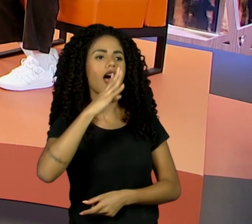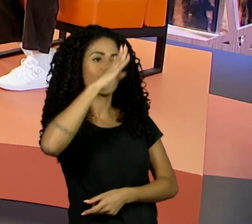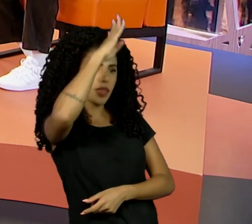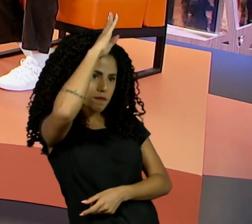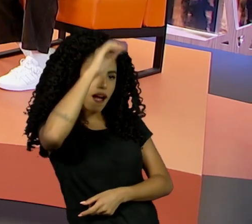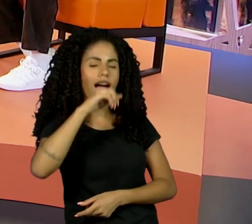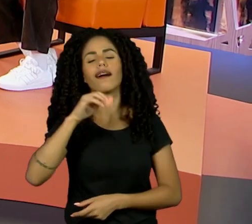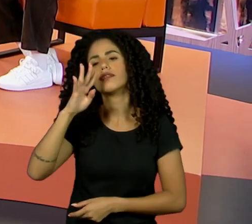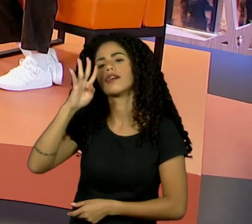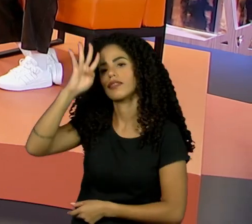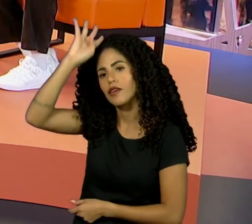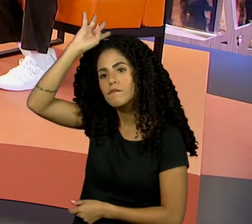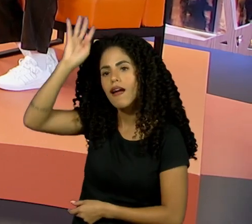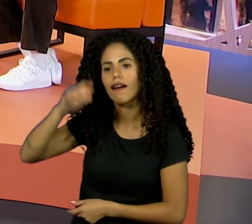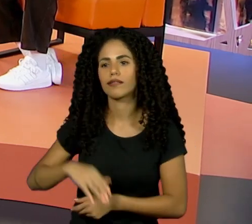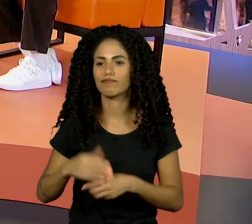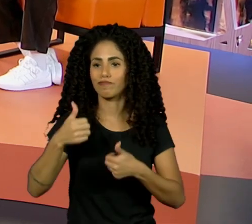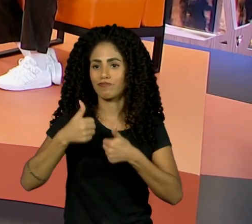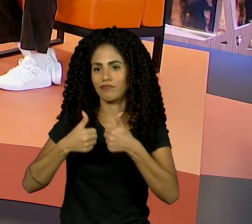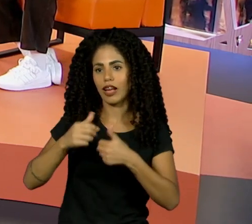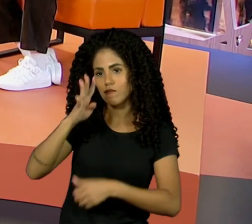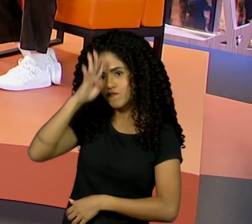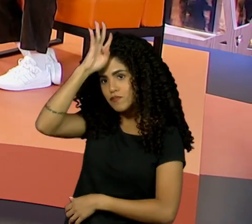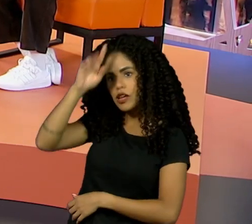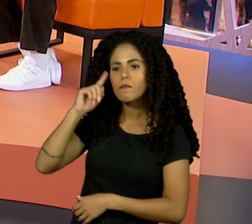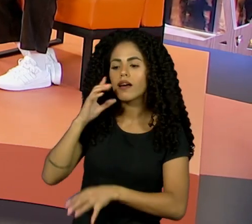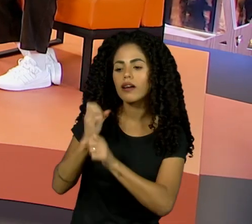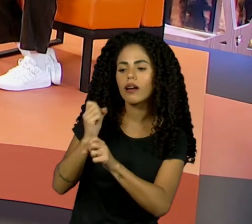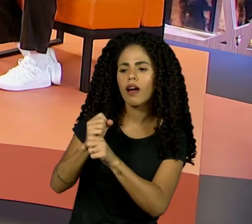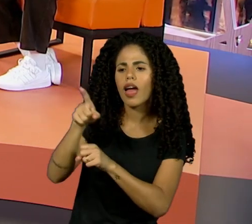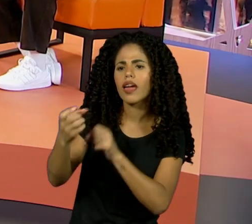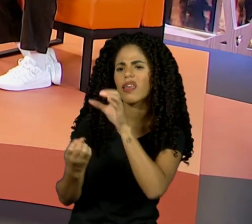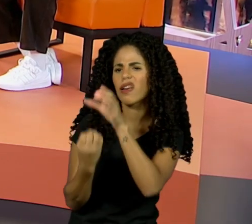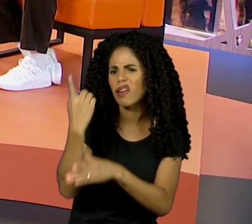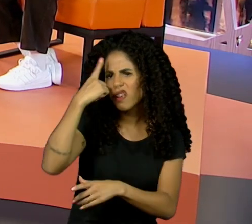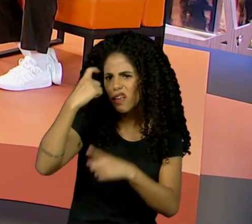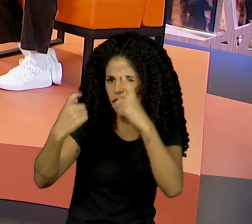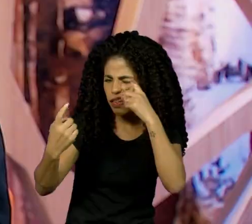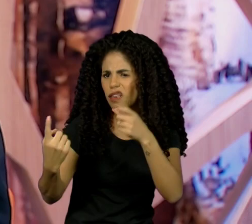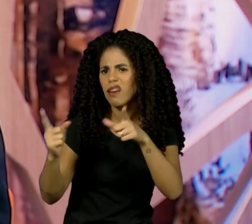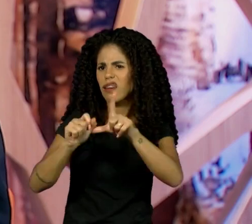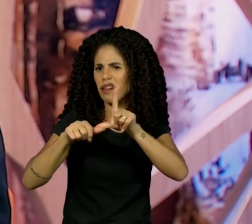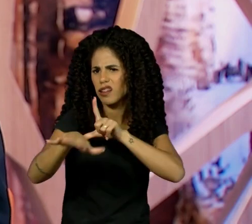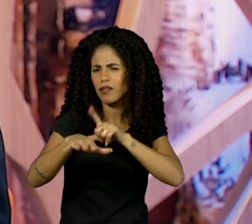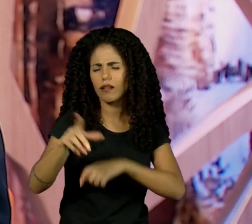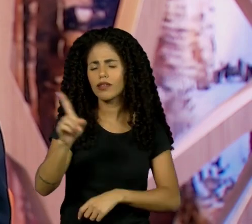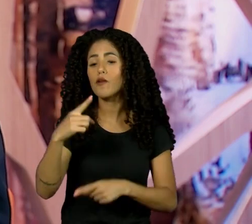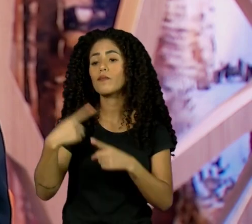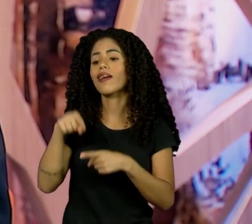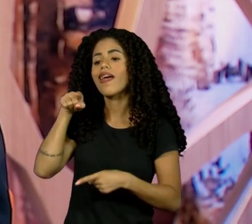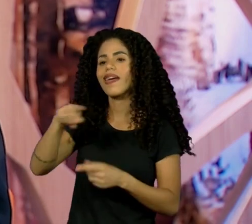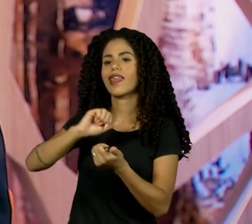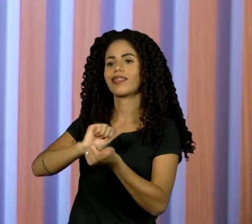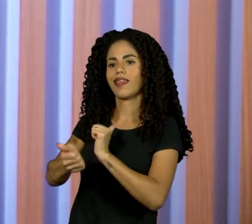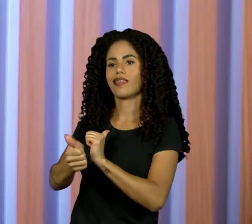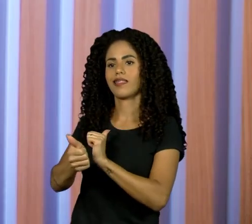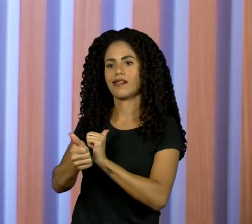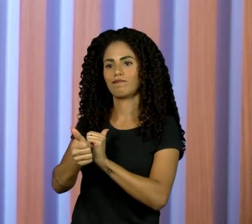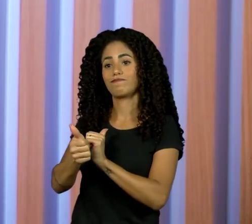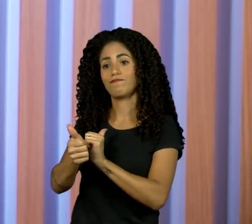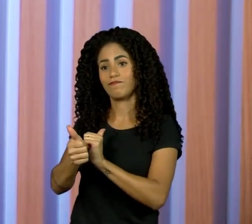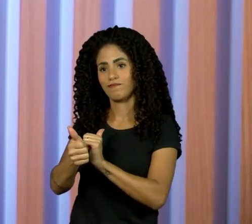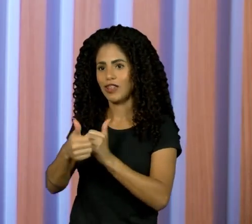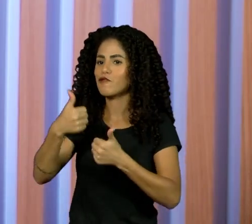Neymar. Exatamente. Só que ele não entra na contagem como criador de conteúdo, porque ele é atleta. Ele, antes de ser criador, é jogador de futebol.